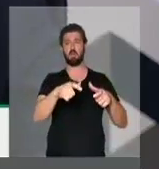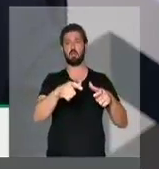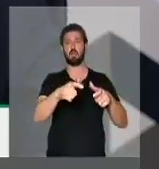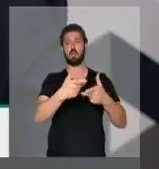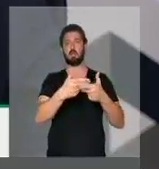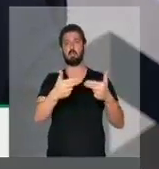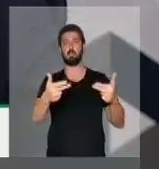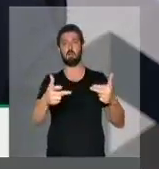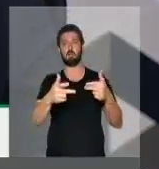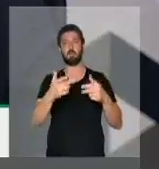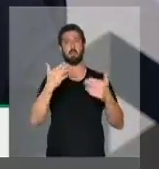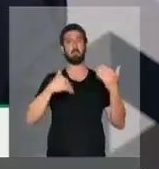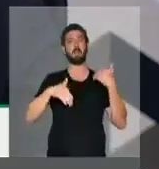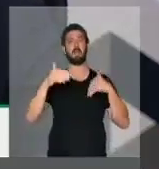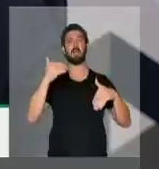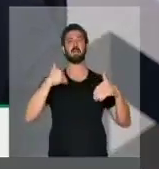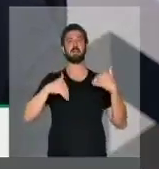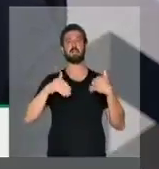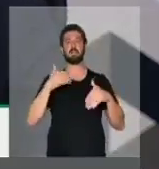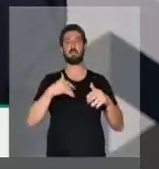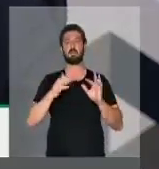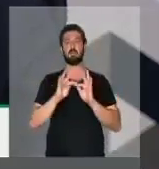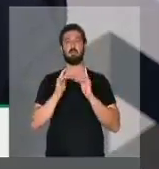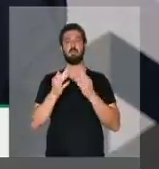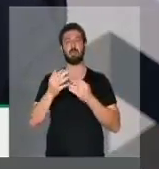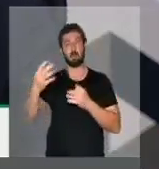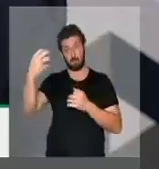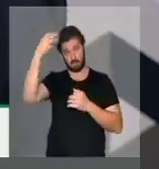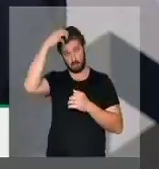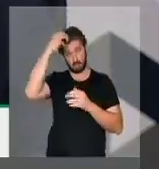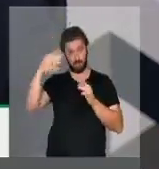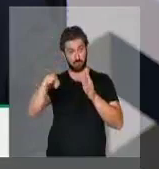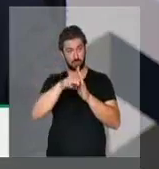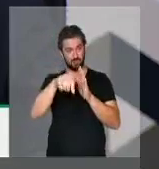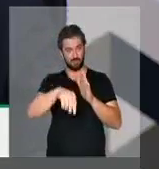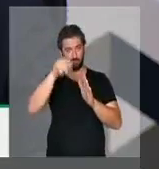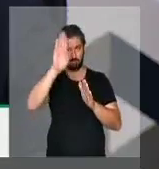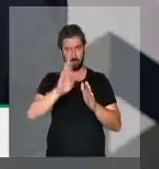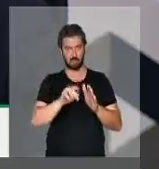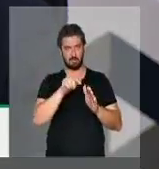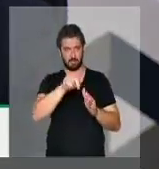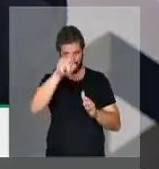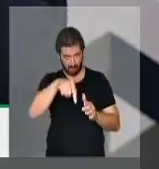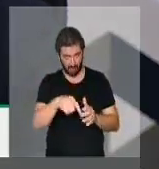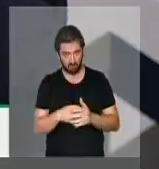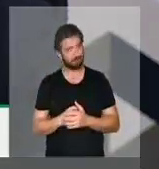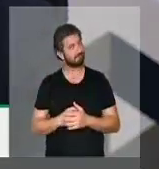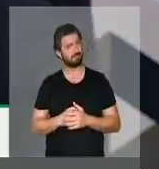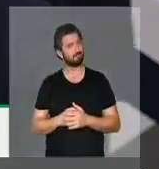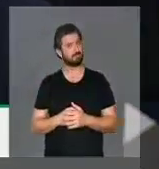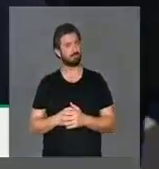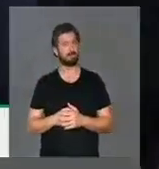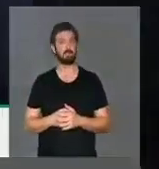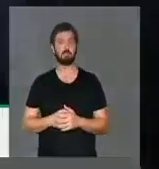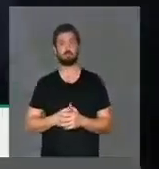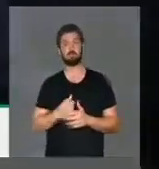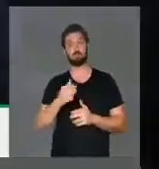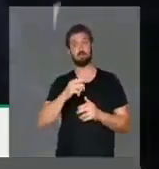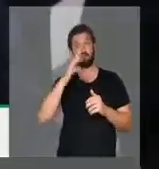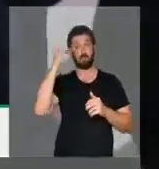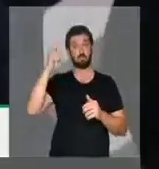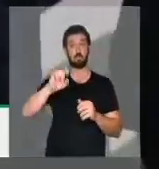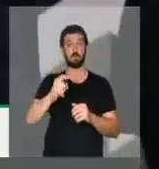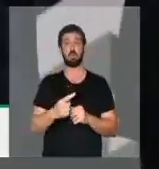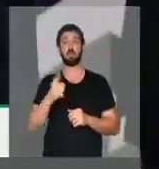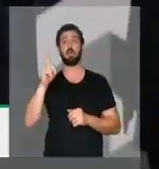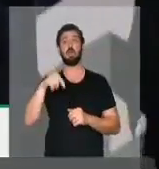um jardim de deleite, de passeio para a família real quando chega ao Brasil. O Jardim Botânico nunca foi isso. O Jardim Botânico também foi